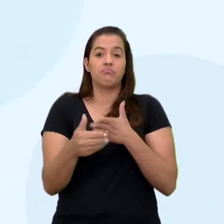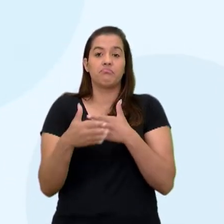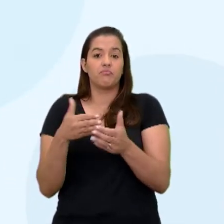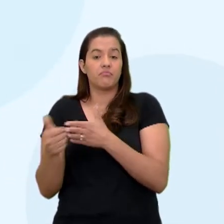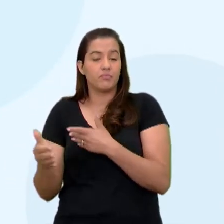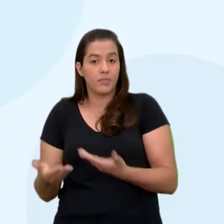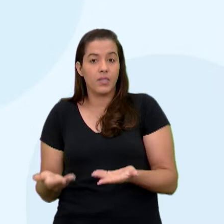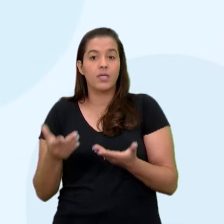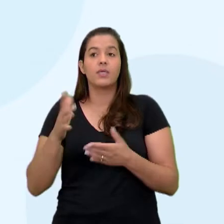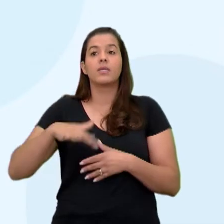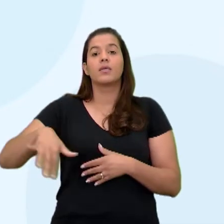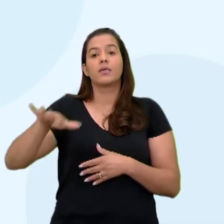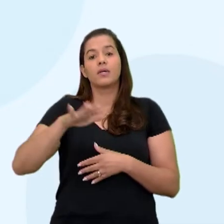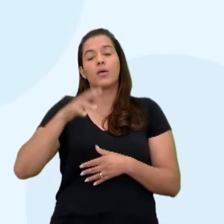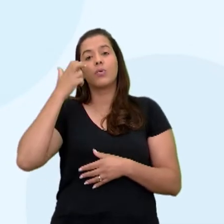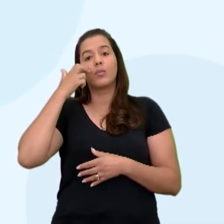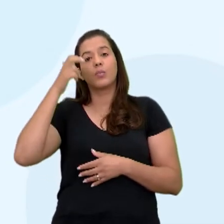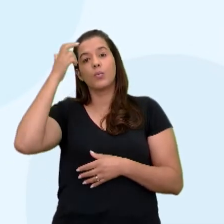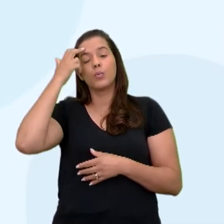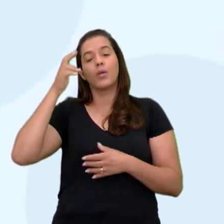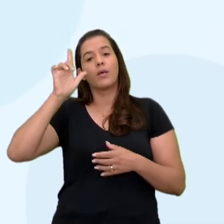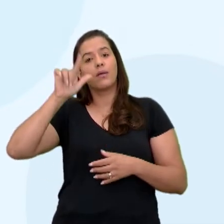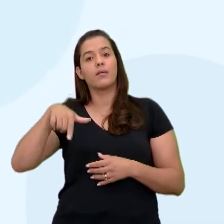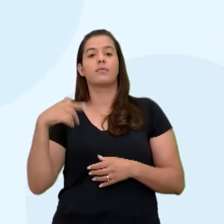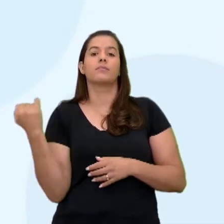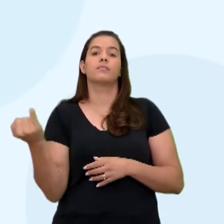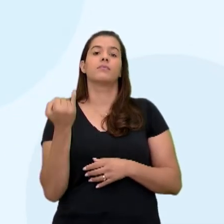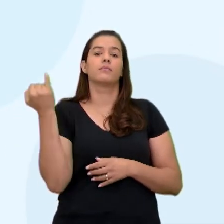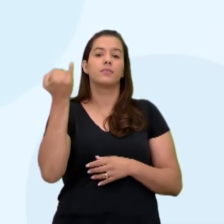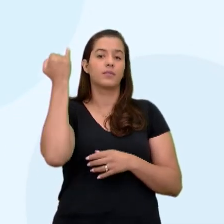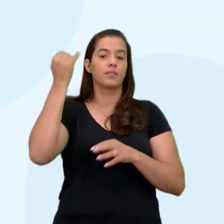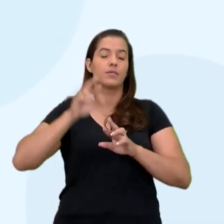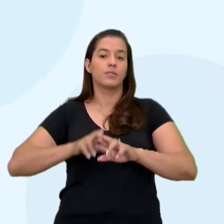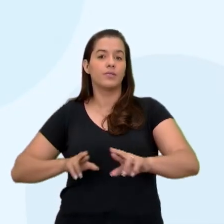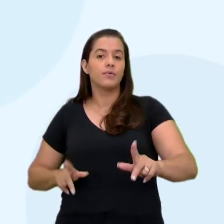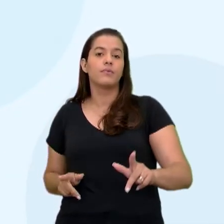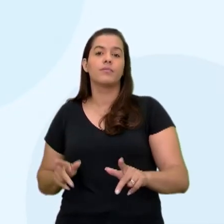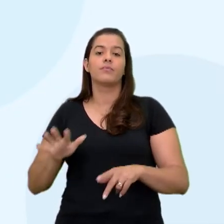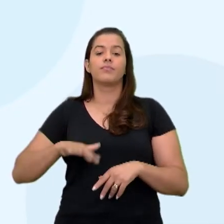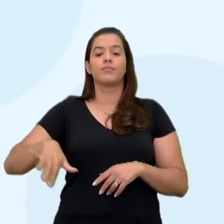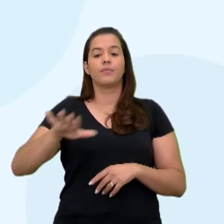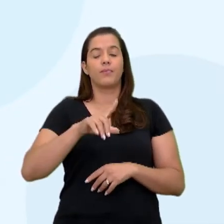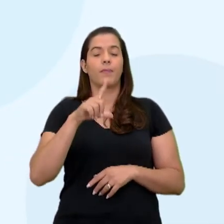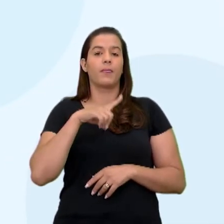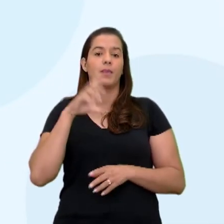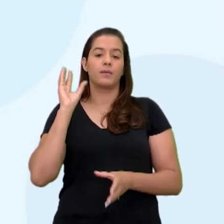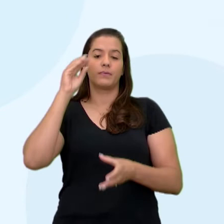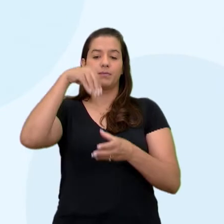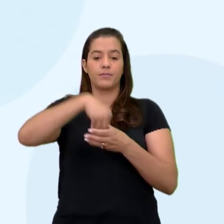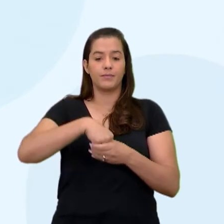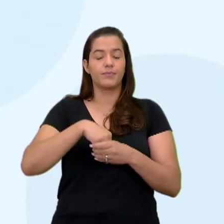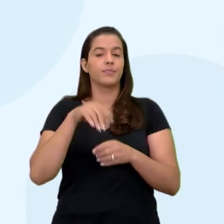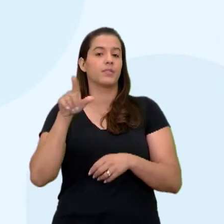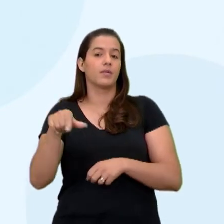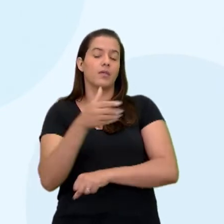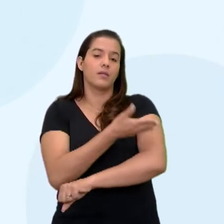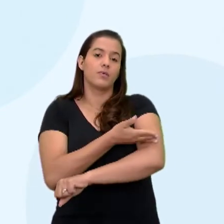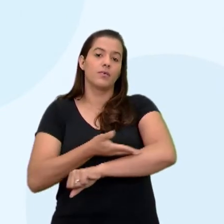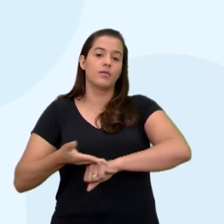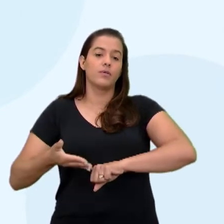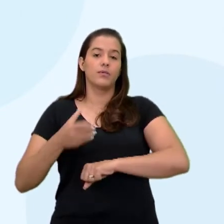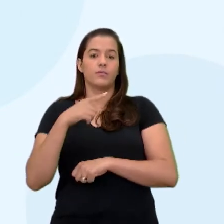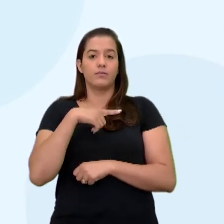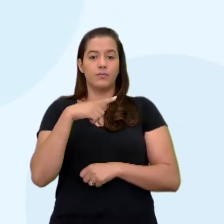muitas vezes culturalmente é bastante diferente ao qual ela está